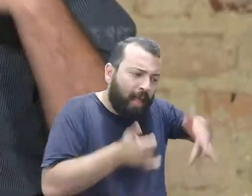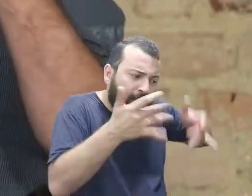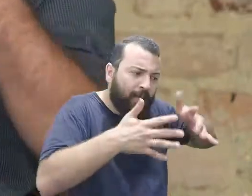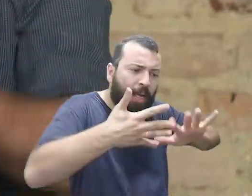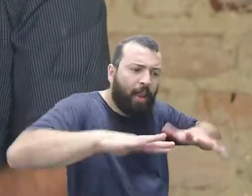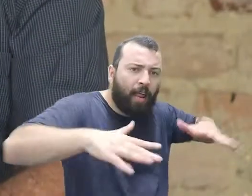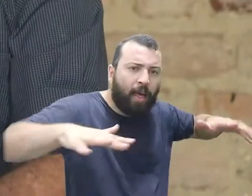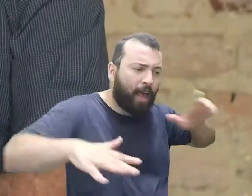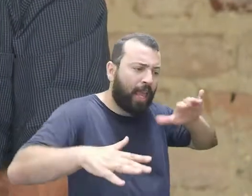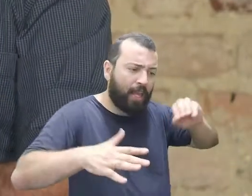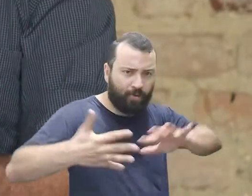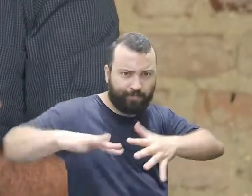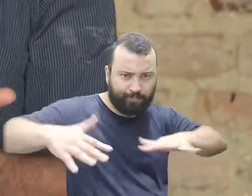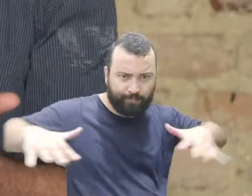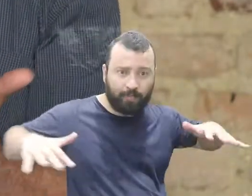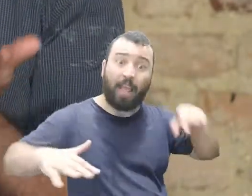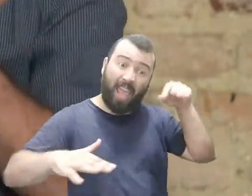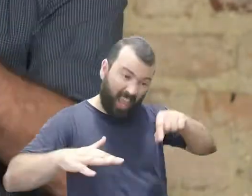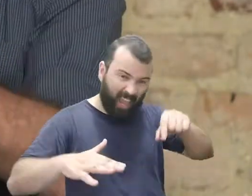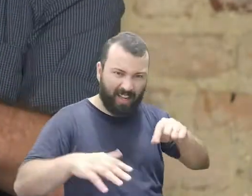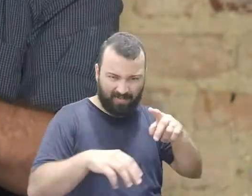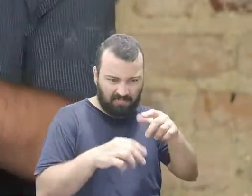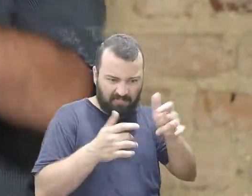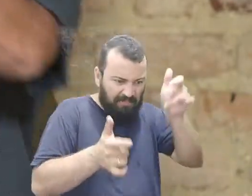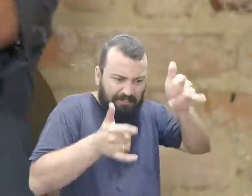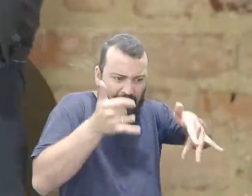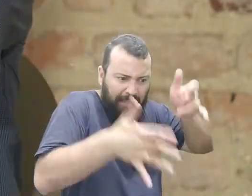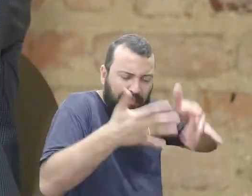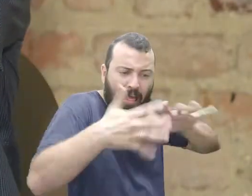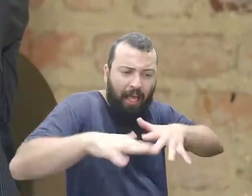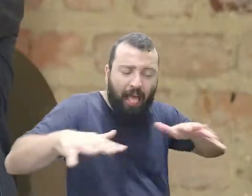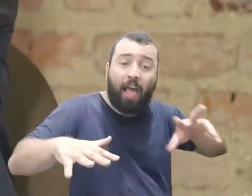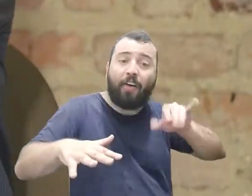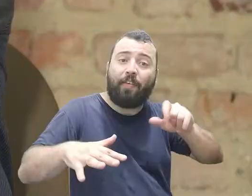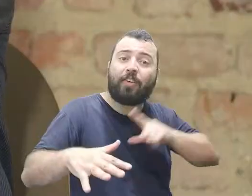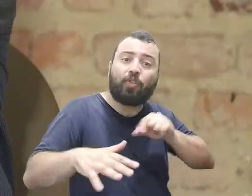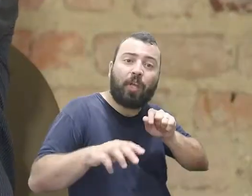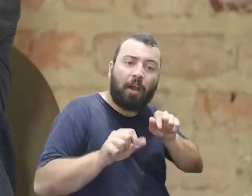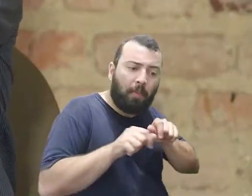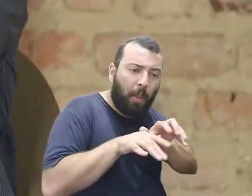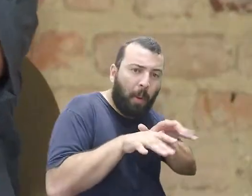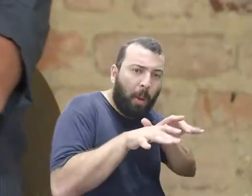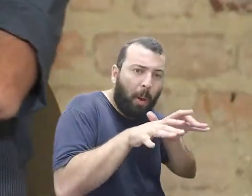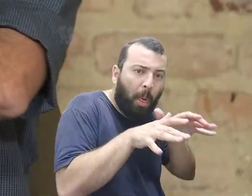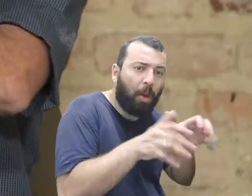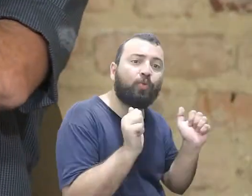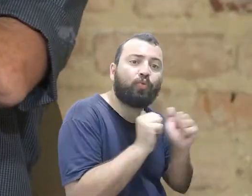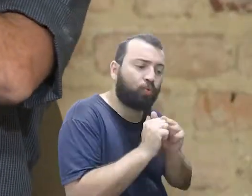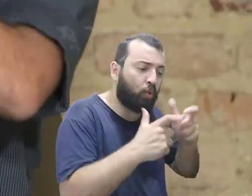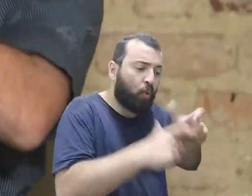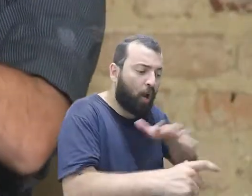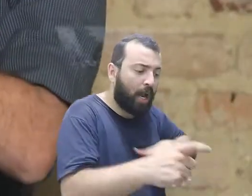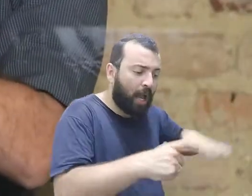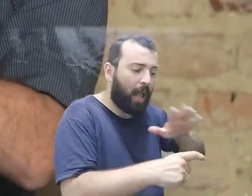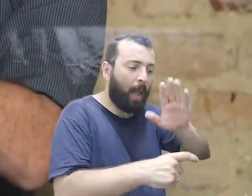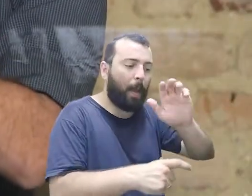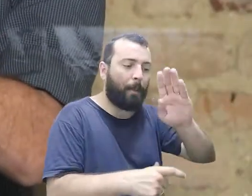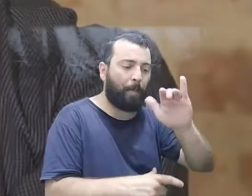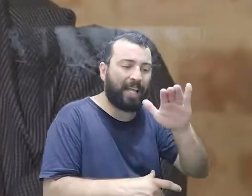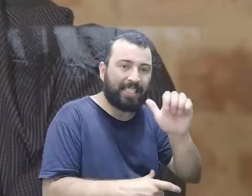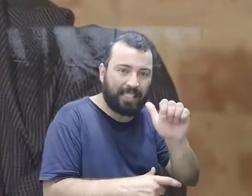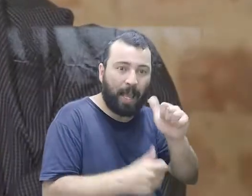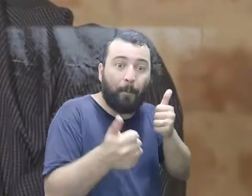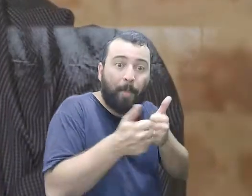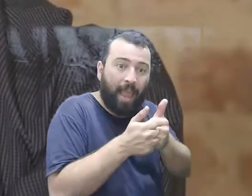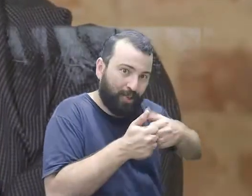que é transportado pelos rios. E esse sedimento vai se acumular nas bacias costeiras. Mais ou menos